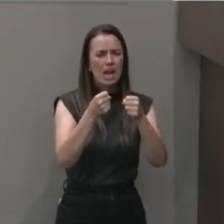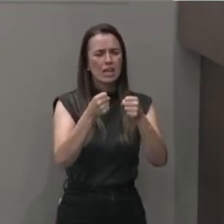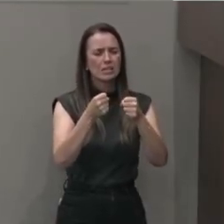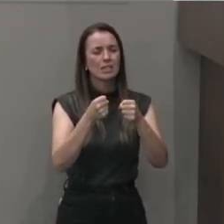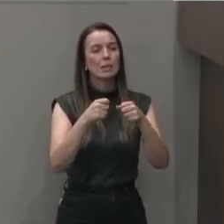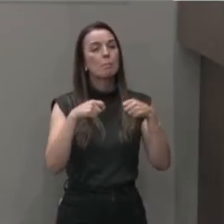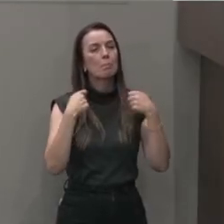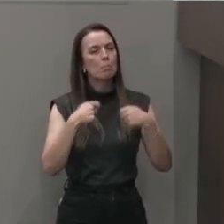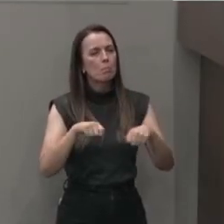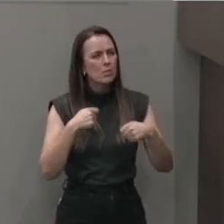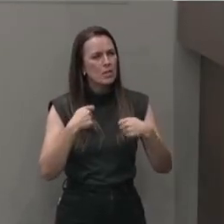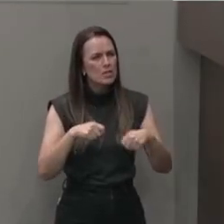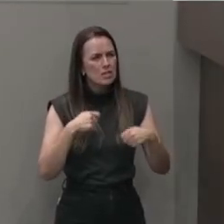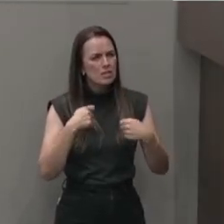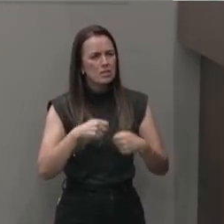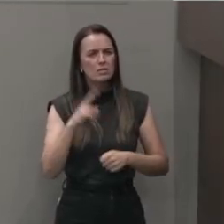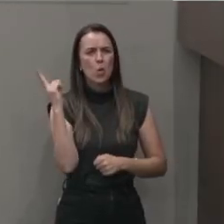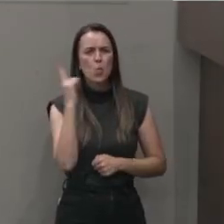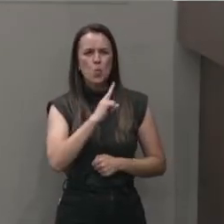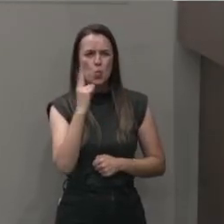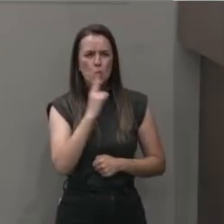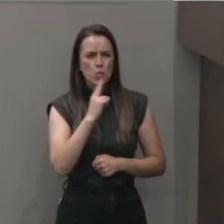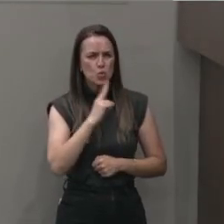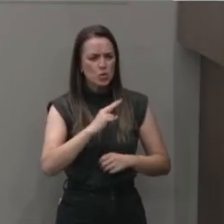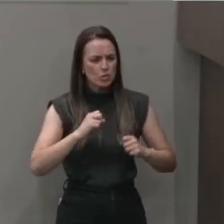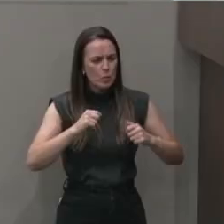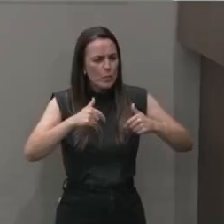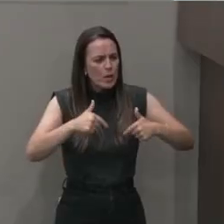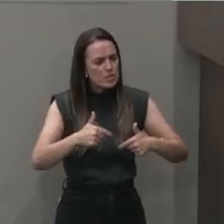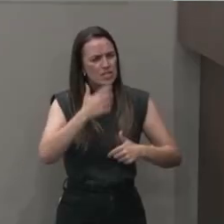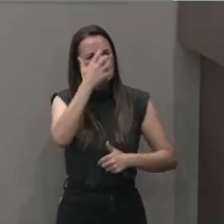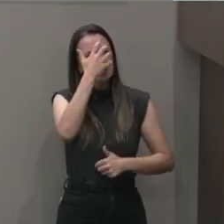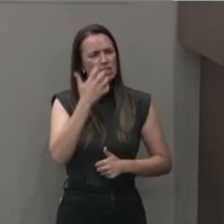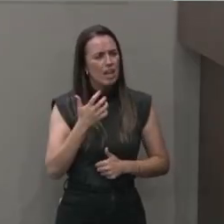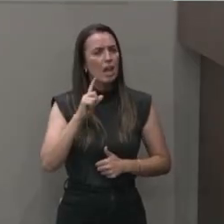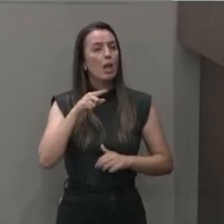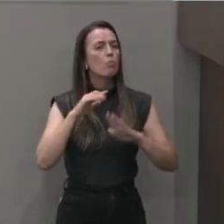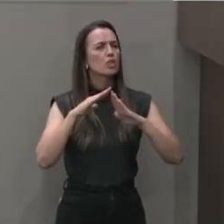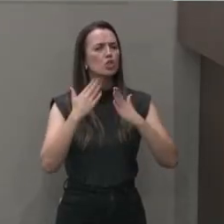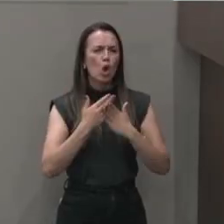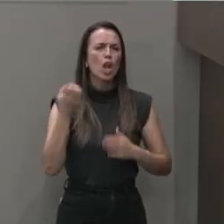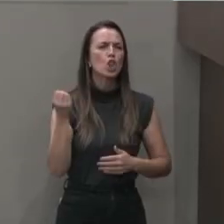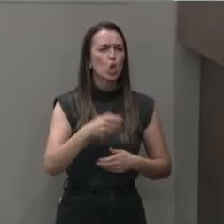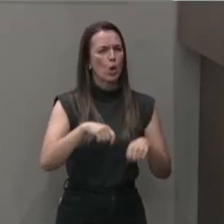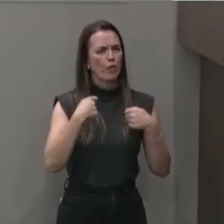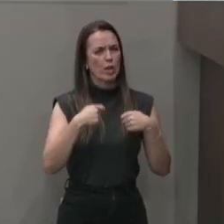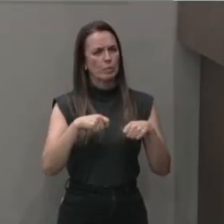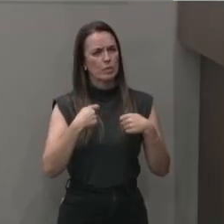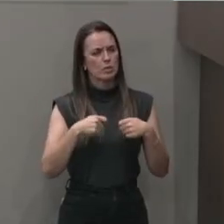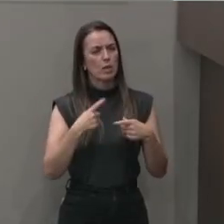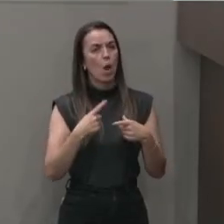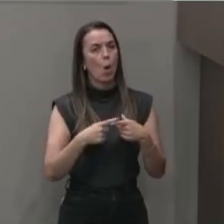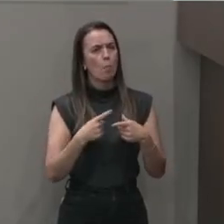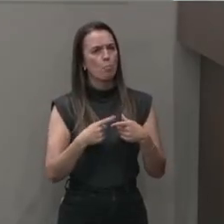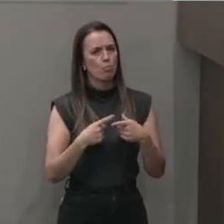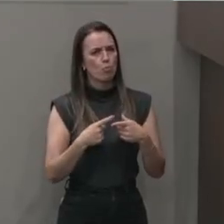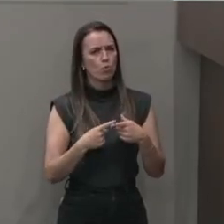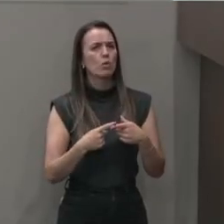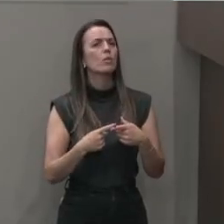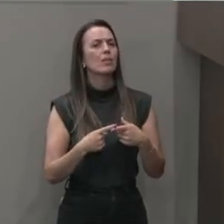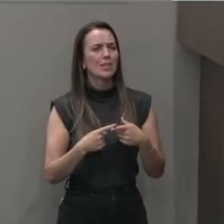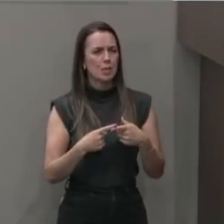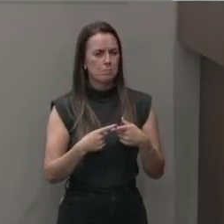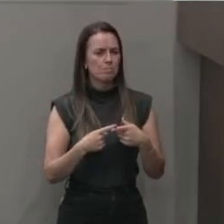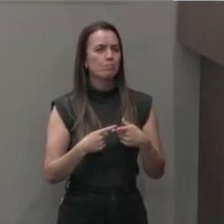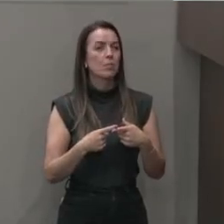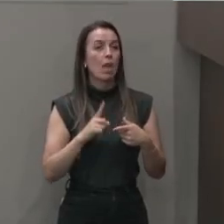sim, uma medida séria. E, para mim, isso é muito claro. É uma escola nova. O tamanho desse empreendimento comporta, sim,